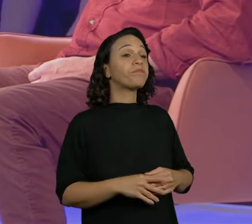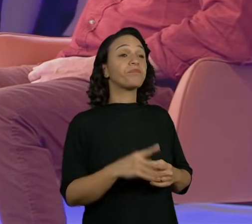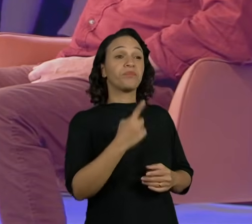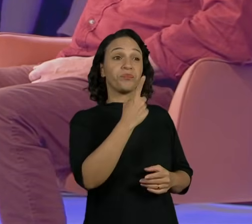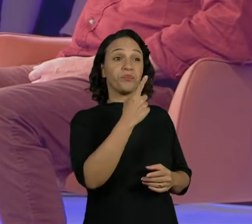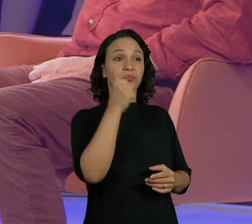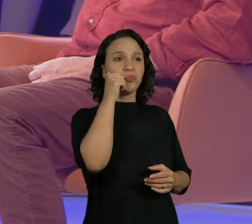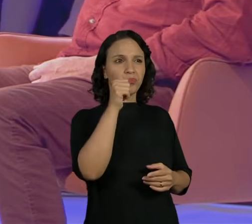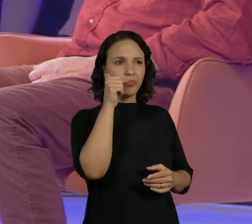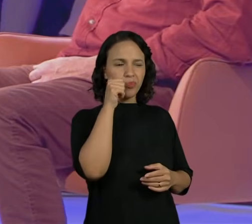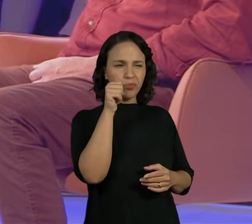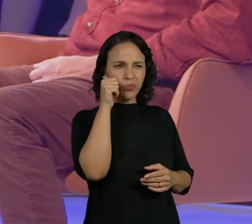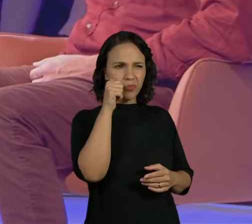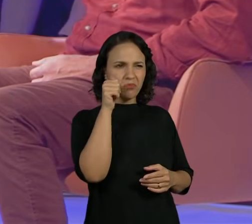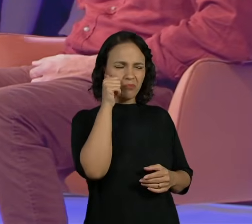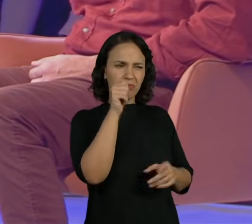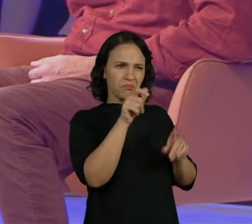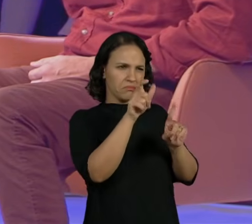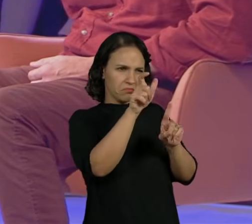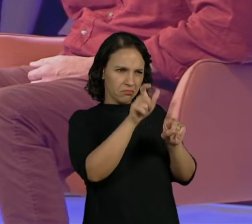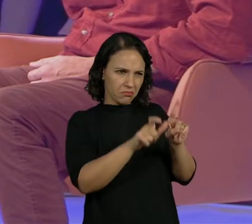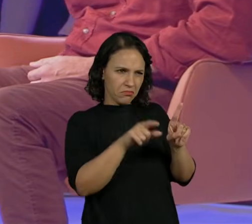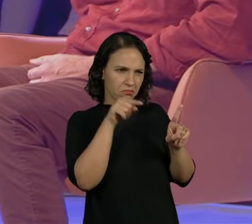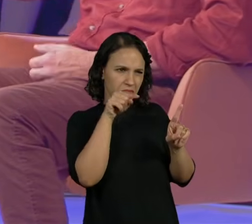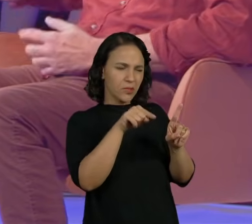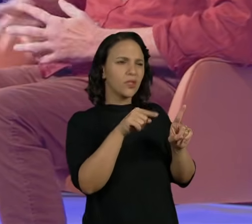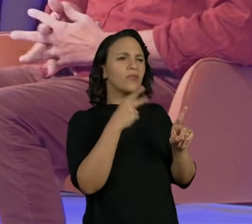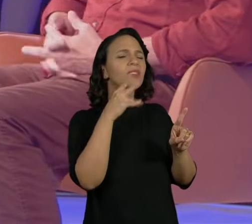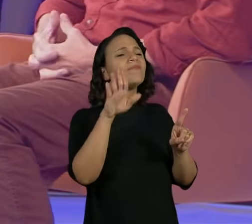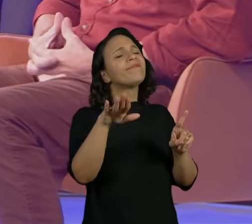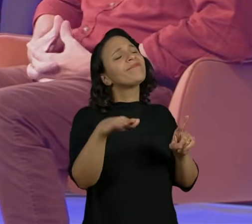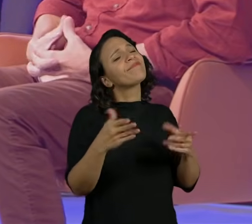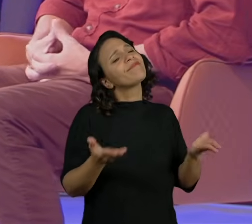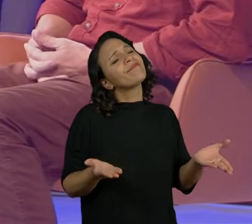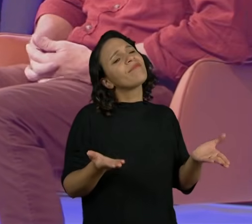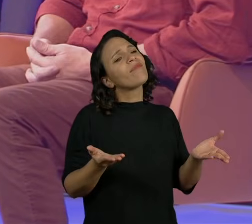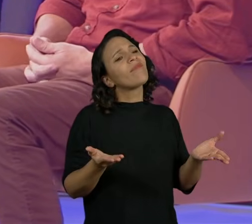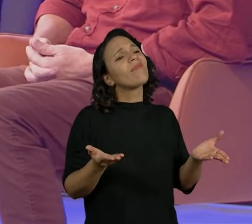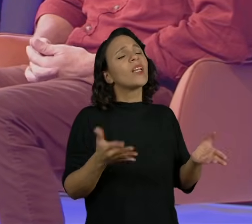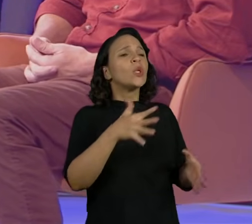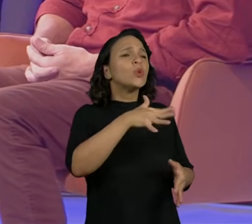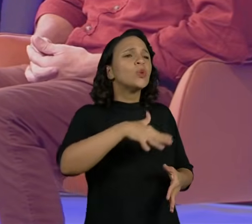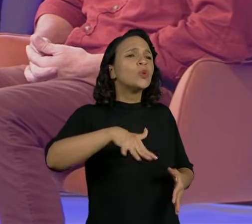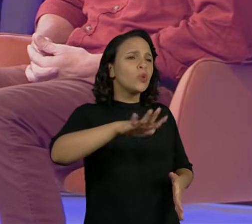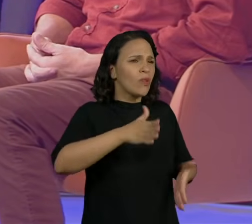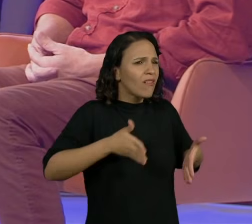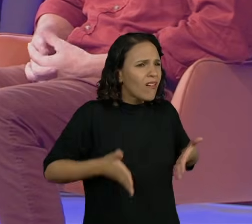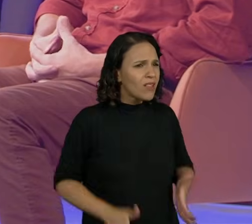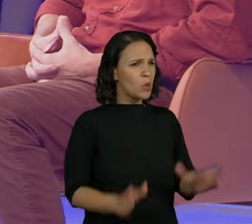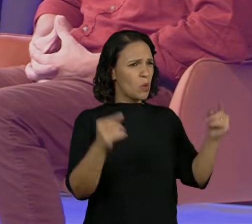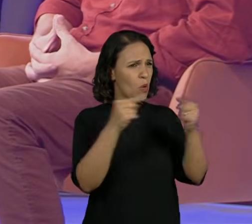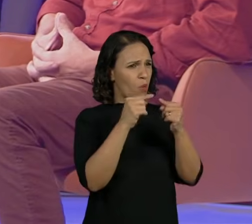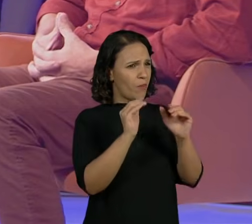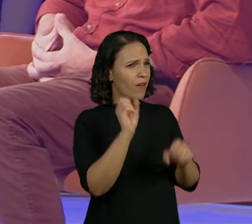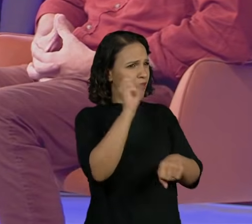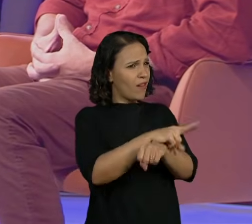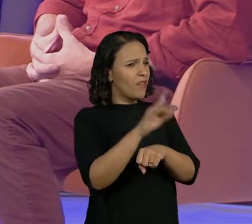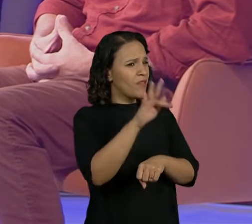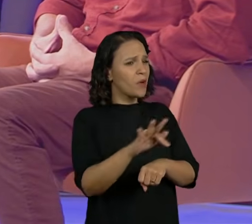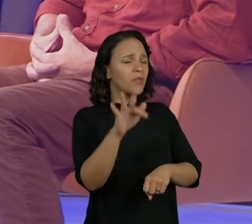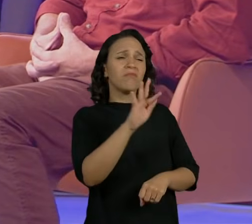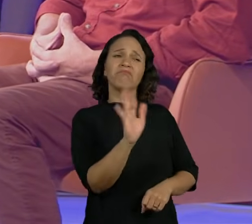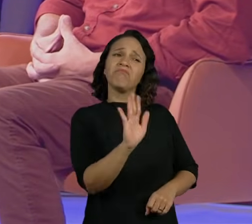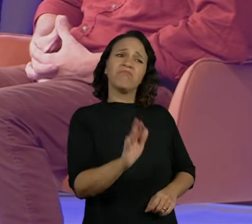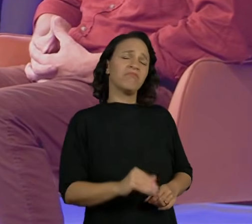uma pessoa dos institutos falou assim, mas Xalita, não é todo mundo que nasceu para a universidade, não é todo mundo, assim,